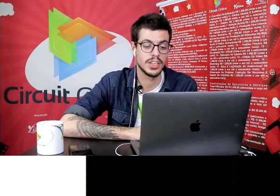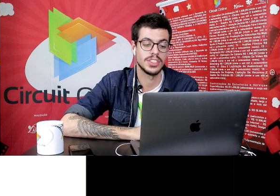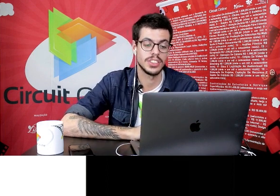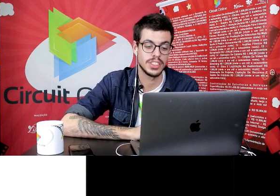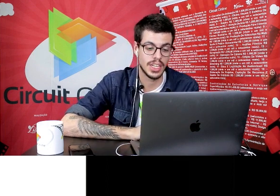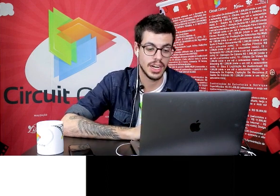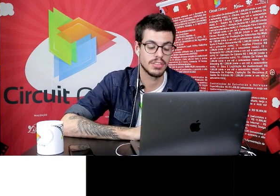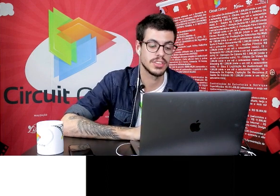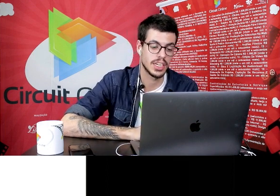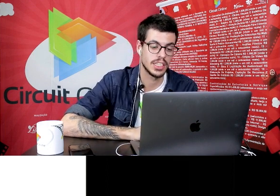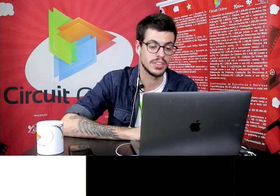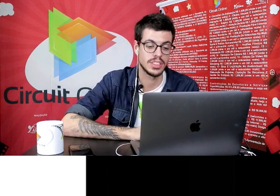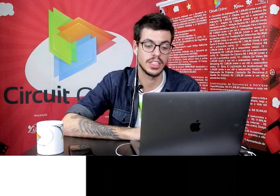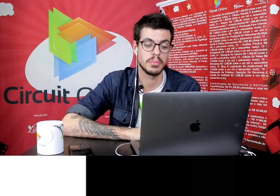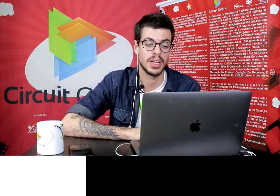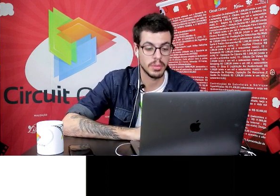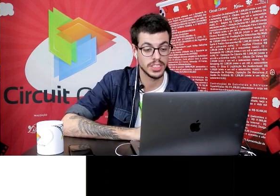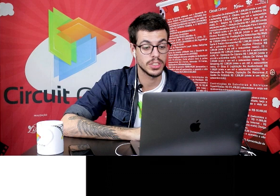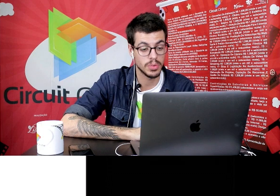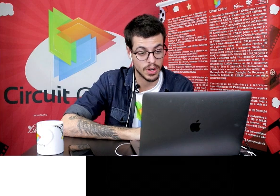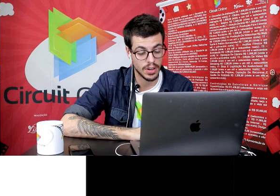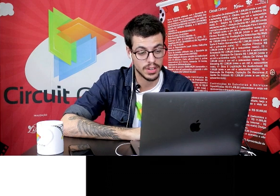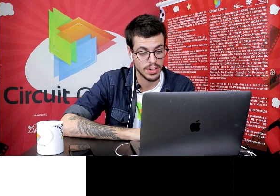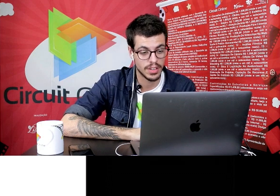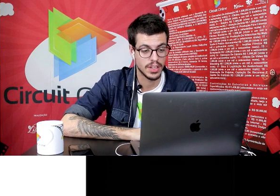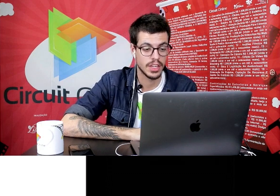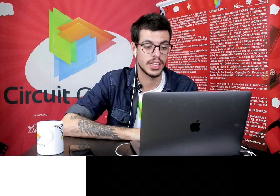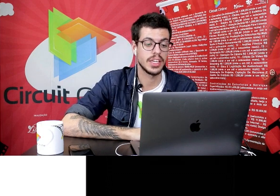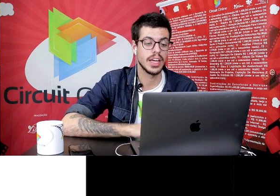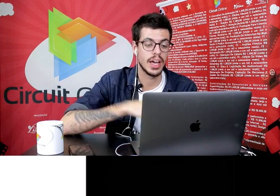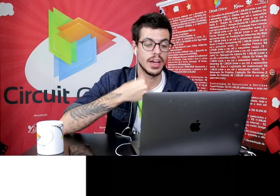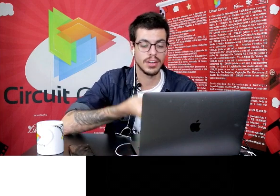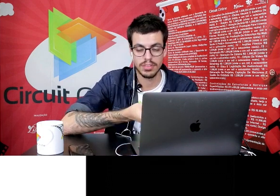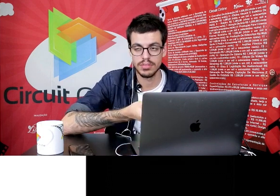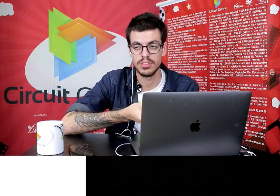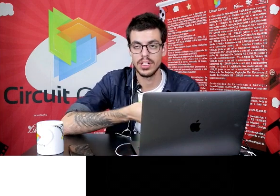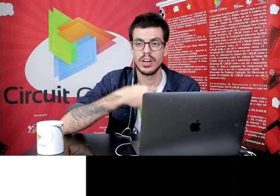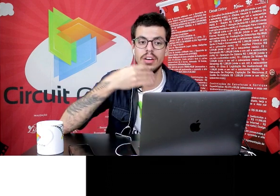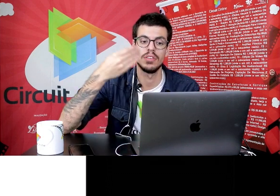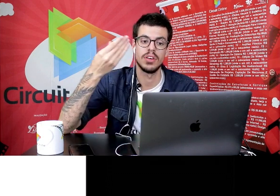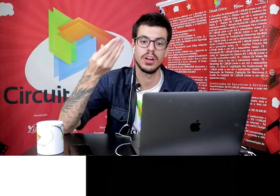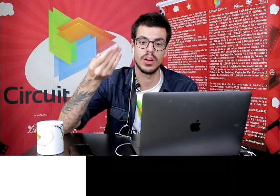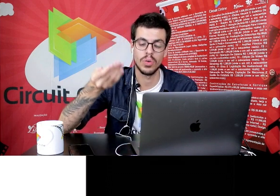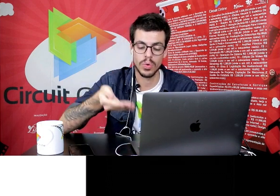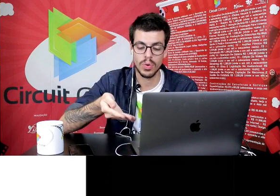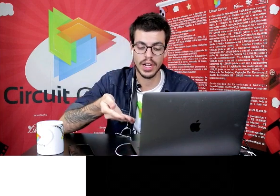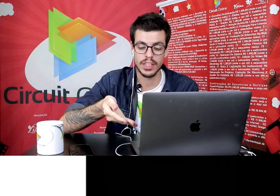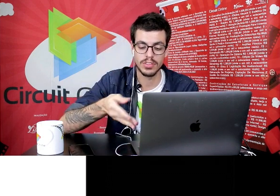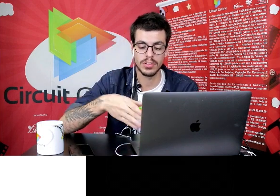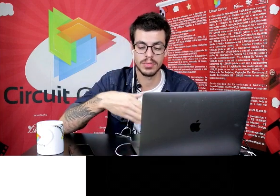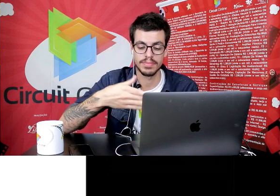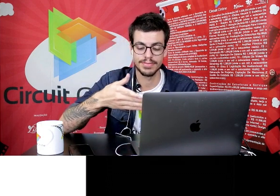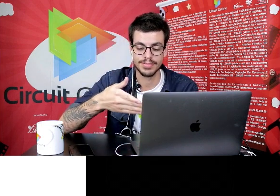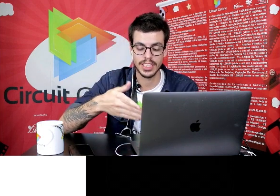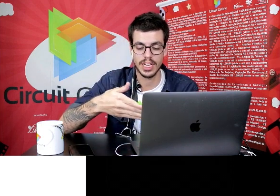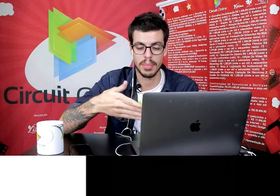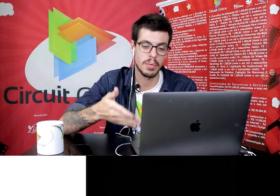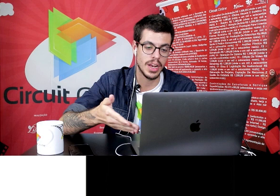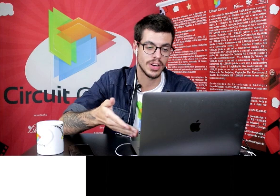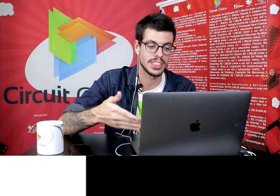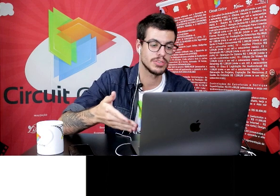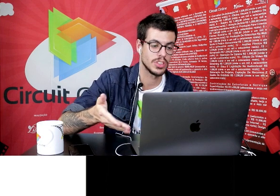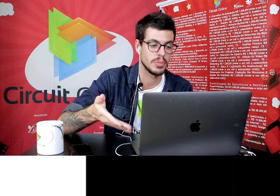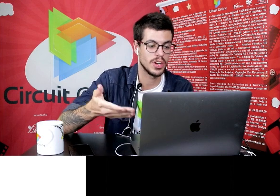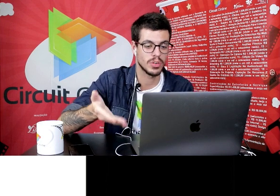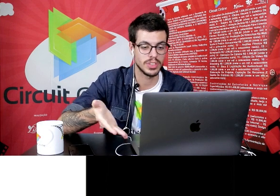Blackmagic, então a gente está com os arquivos em Blackmagic RAW, que é o arquivo que trabalha